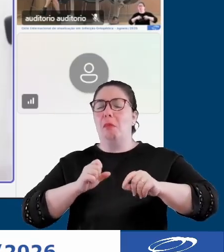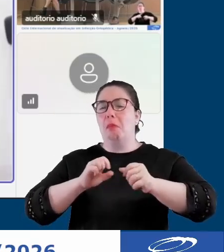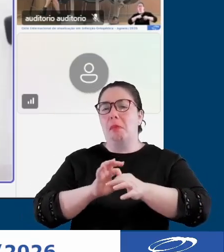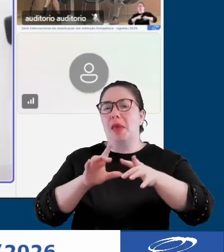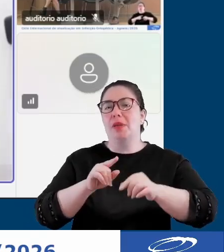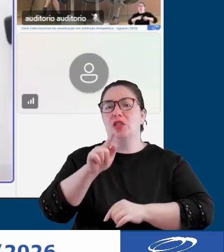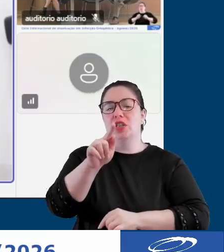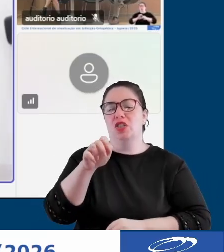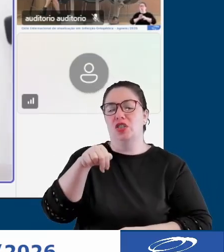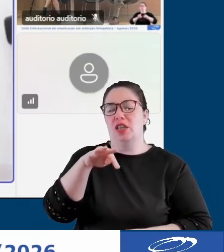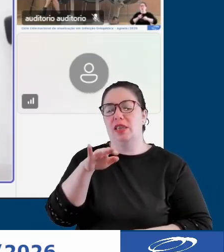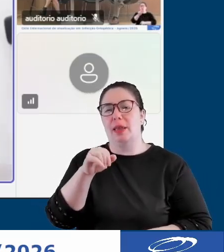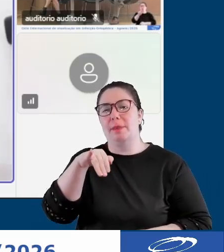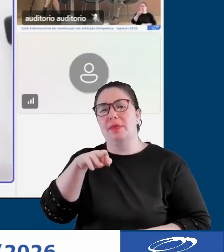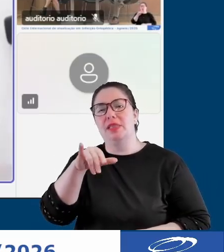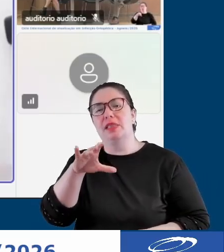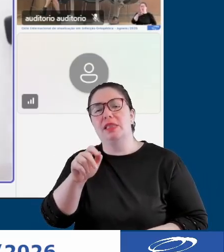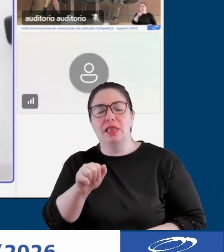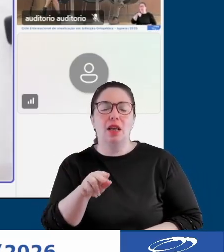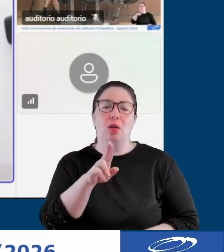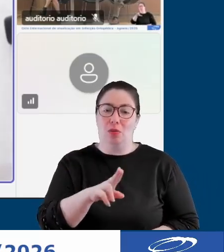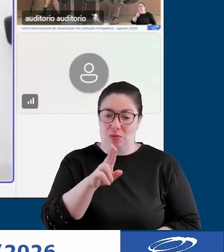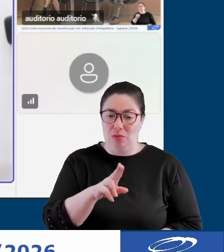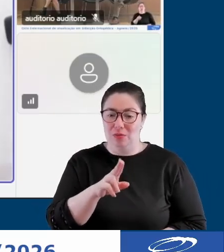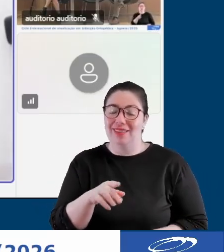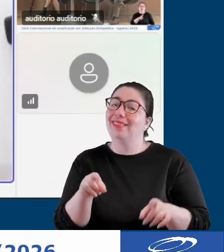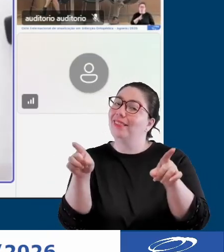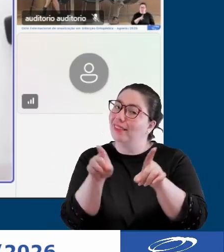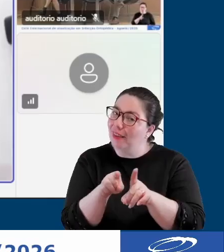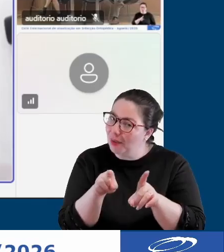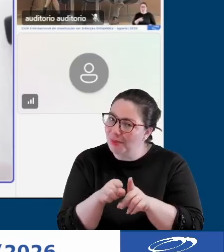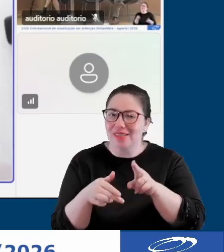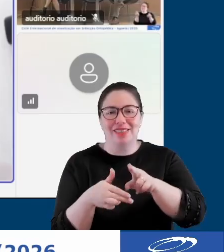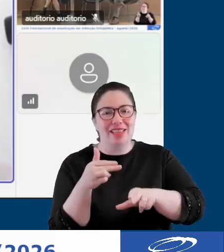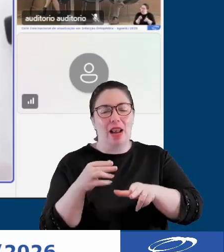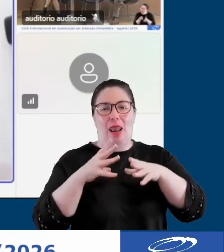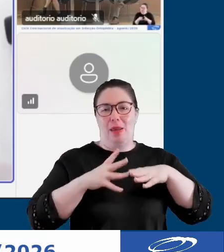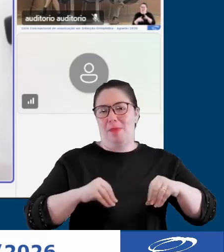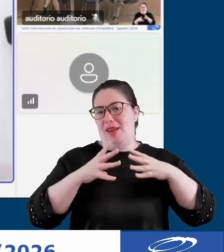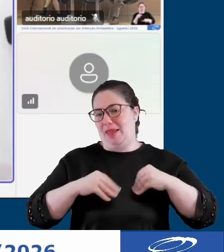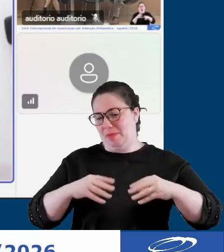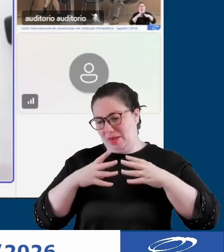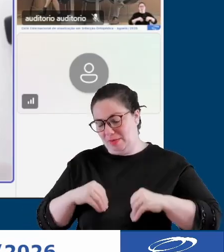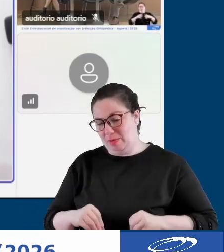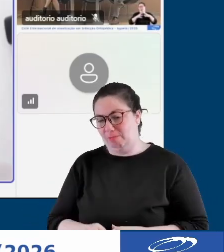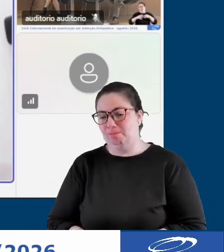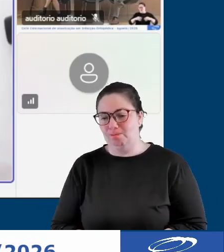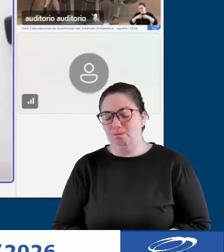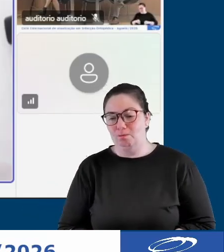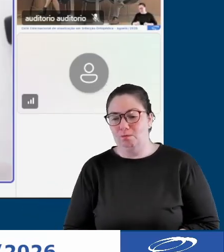utilizado nos meus casos de infecção, além da limpeza cirúrgica. Quando a gente fala de outros